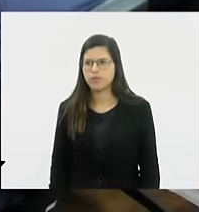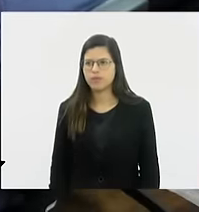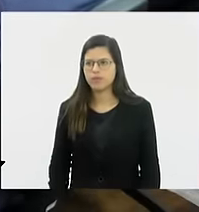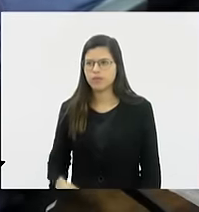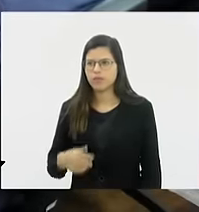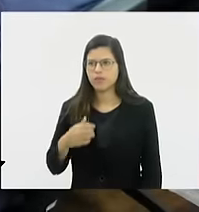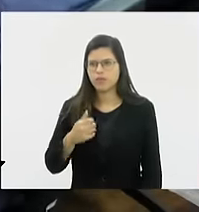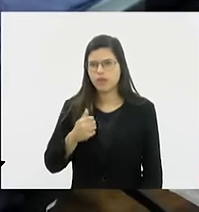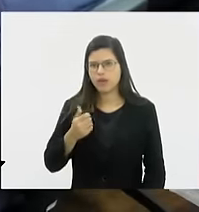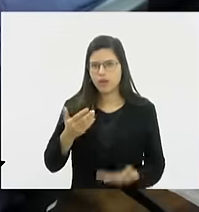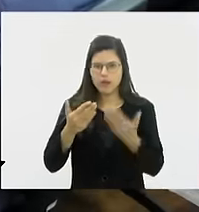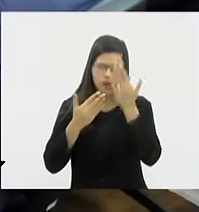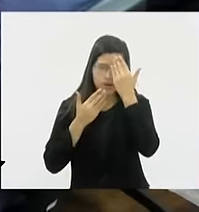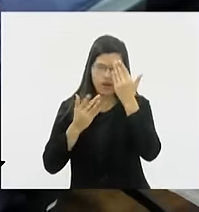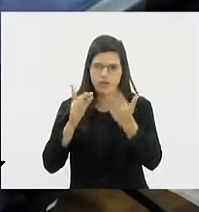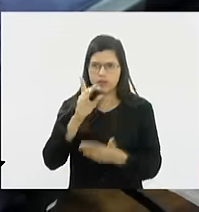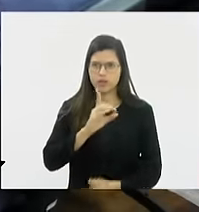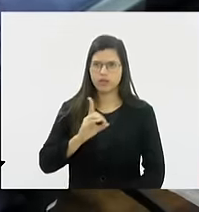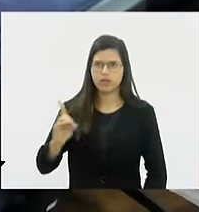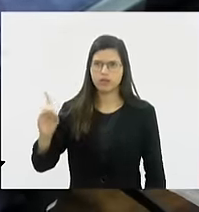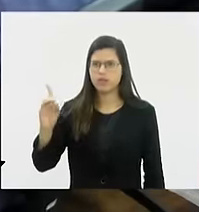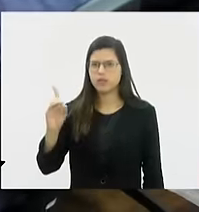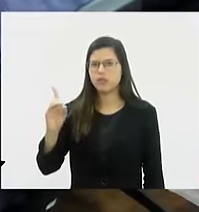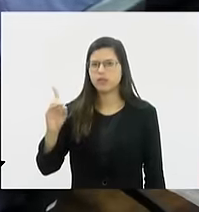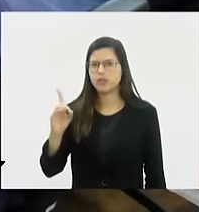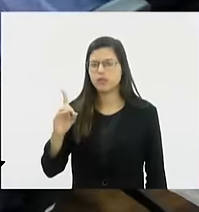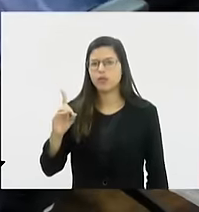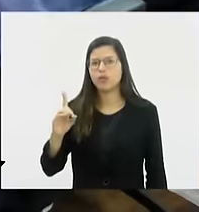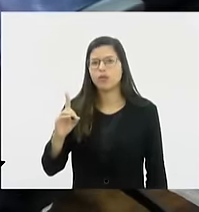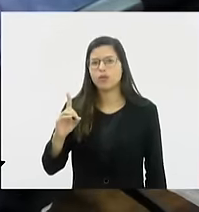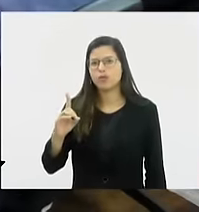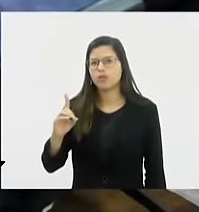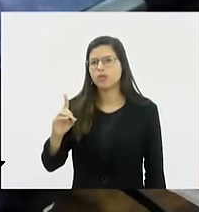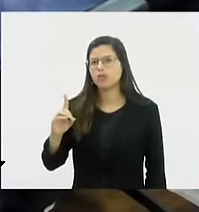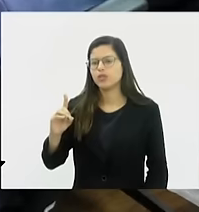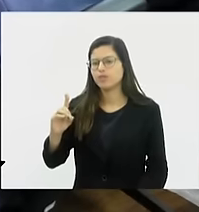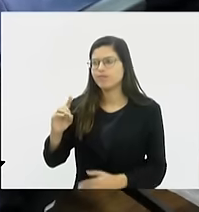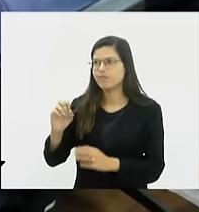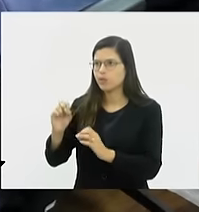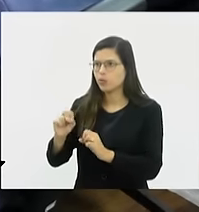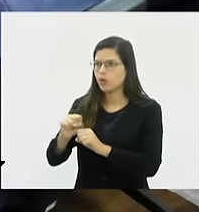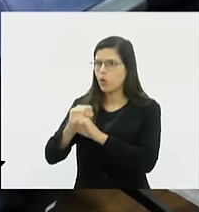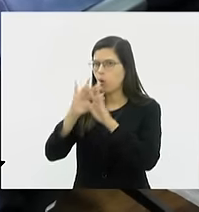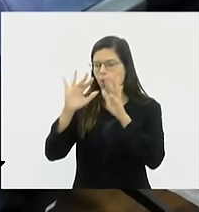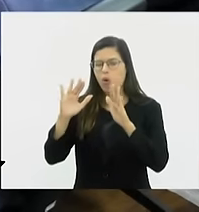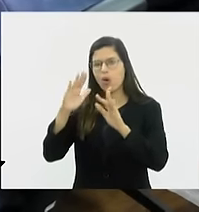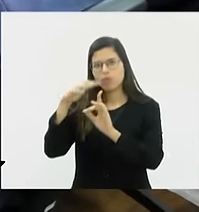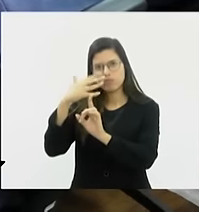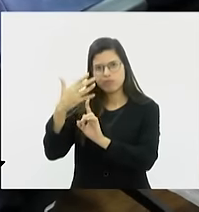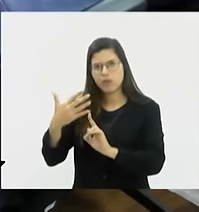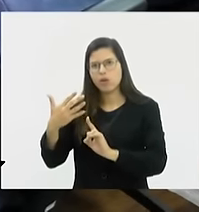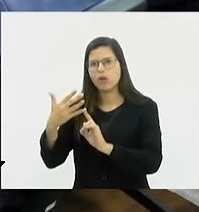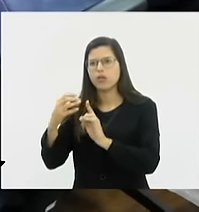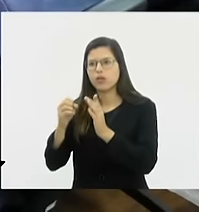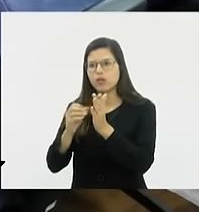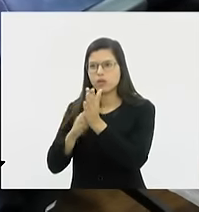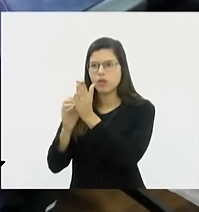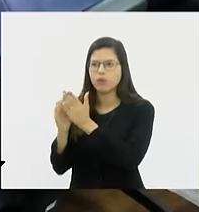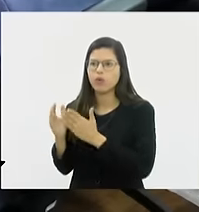Primeiramente, eu agradeço a Deus toda a honra, toda a glória e todo o louvor de